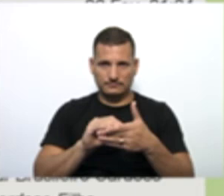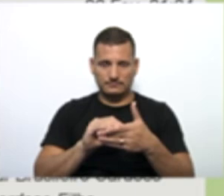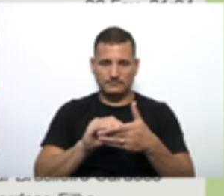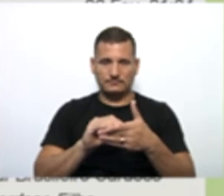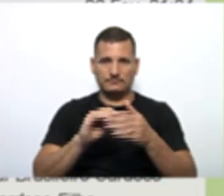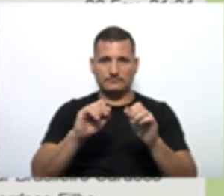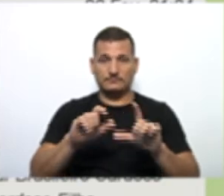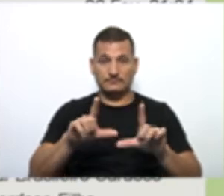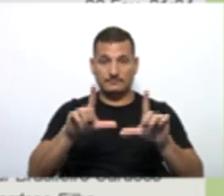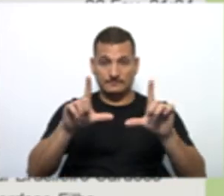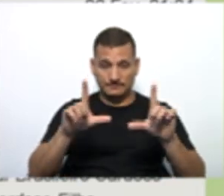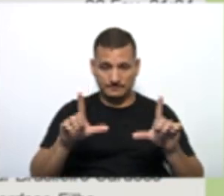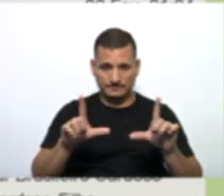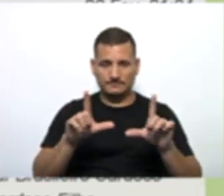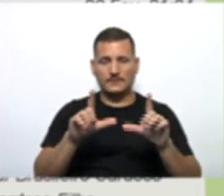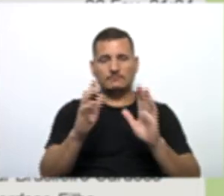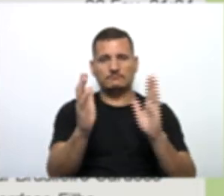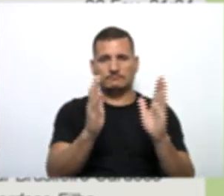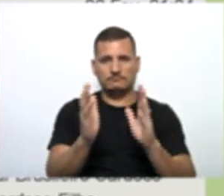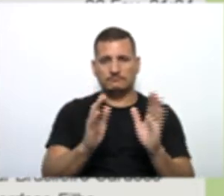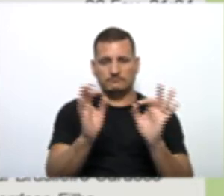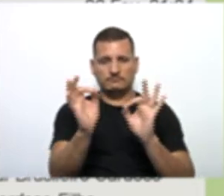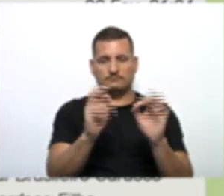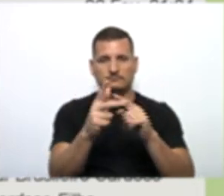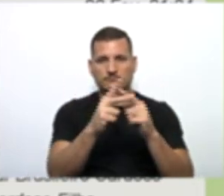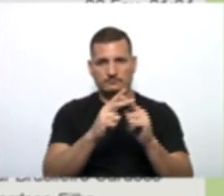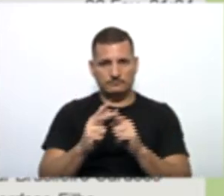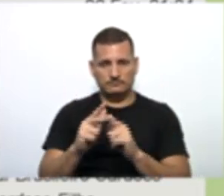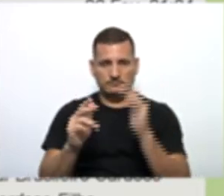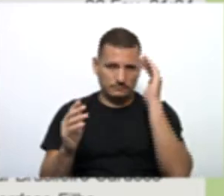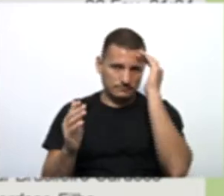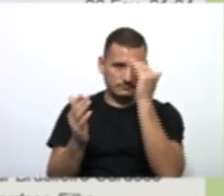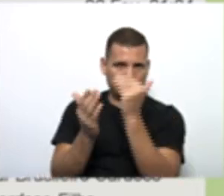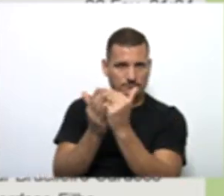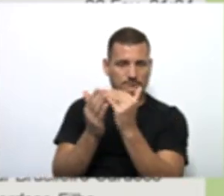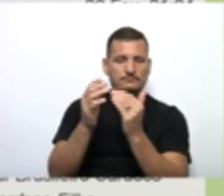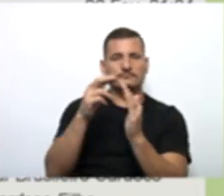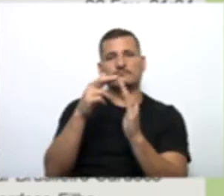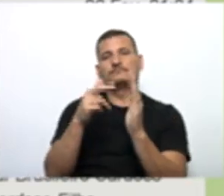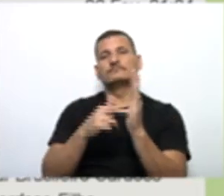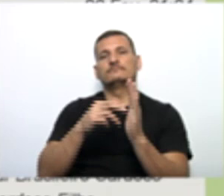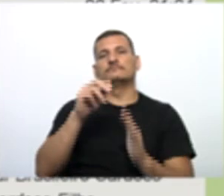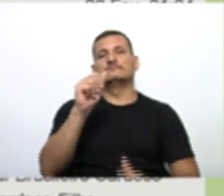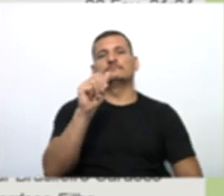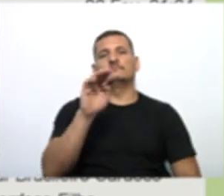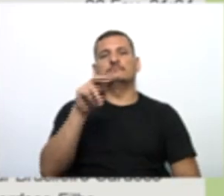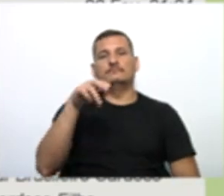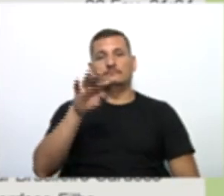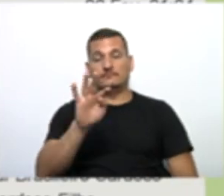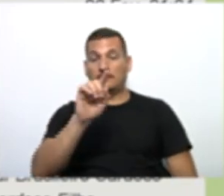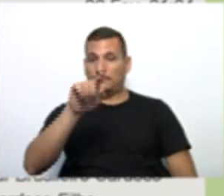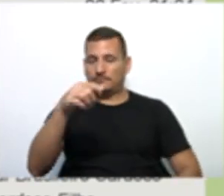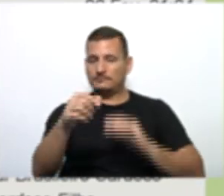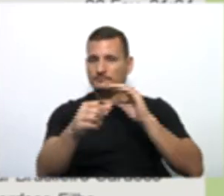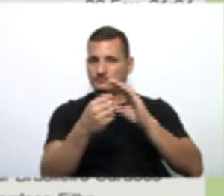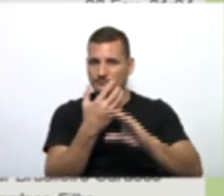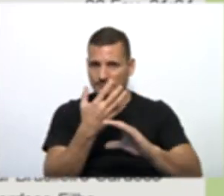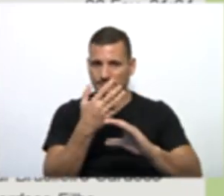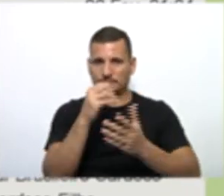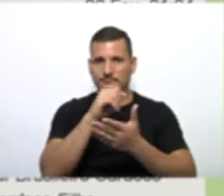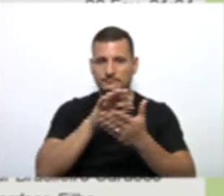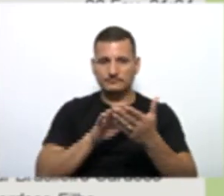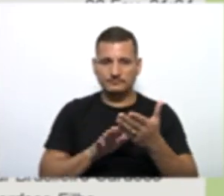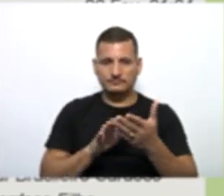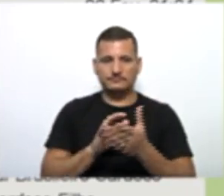e vai editar, formatando de acordo com as normas da ABNT. Depois, você vai mandar pela atividade. Além disso, nós